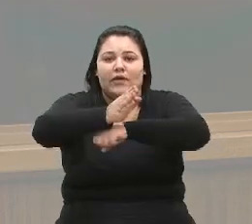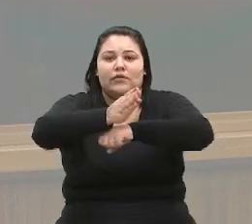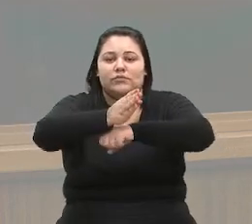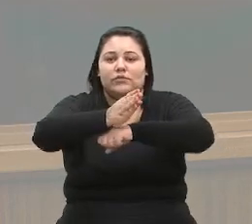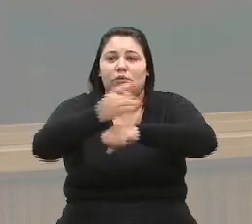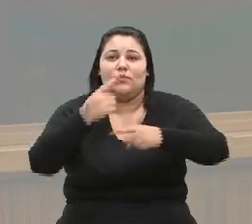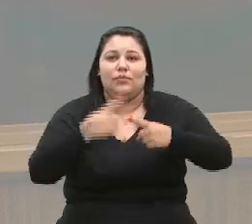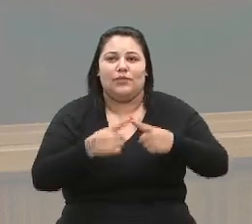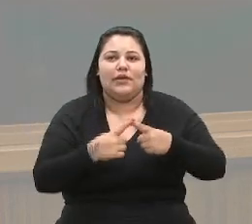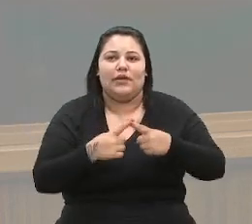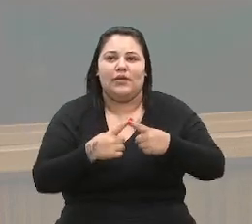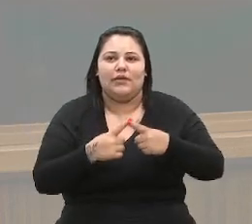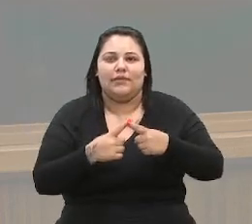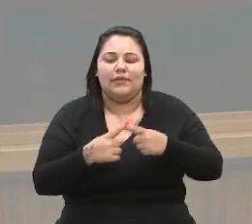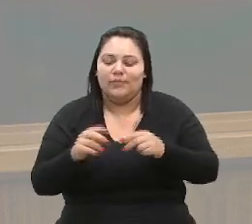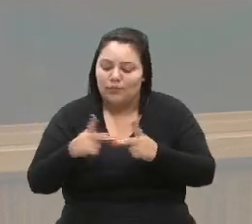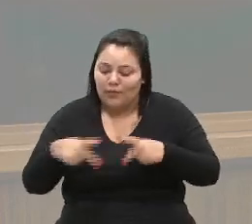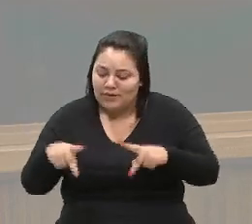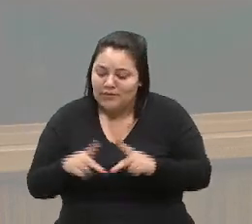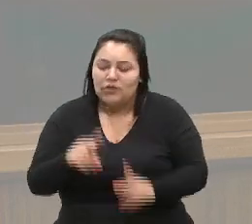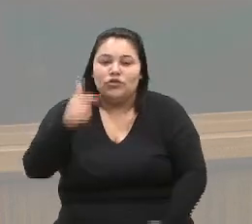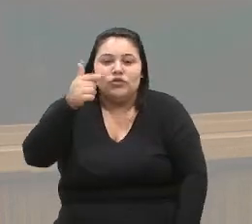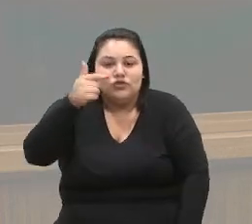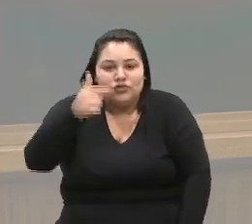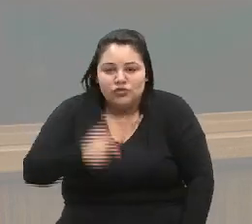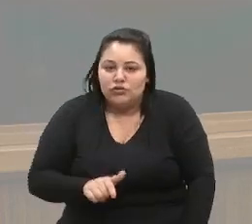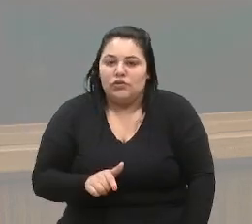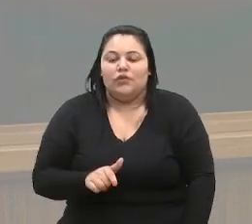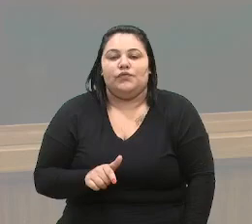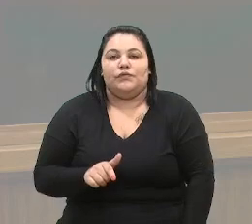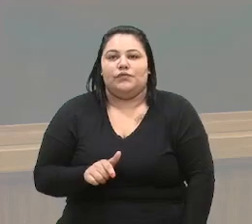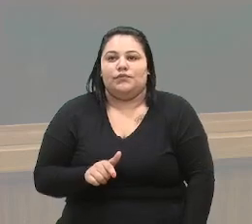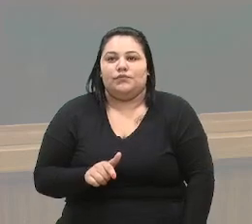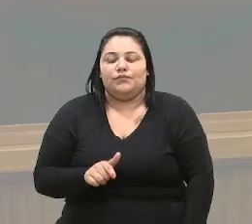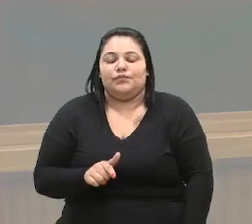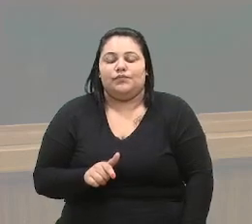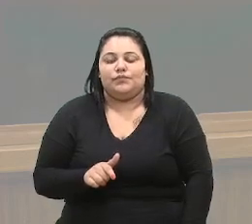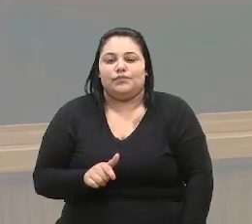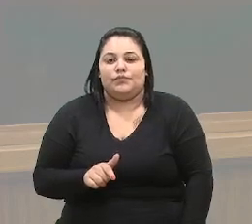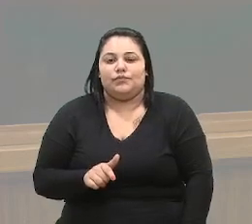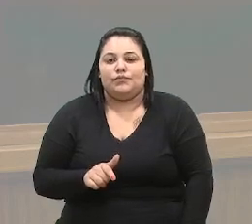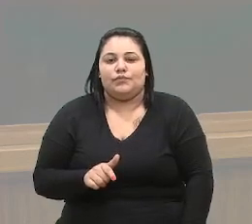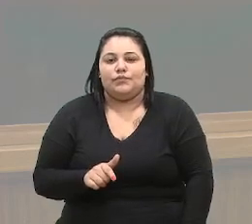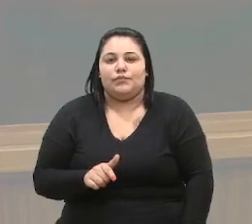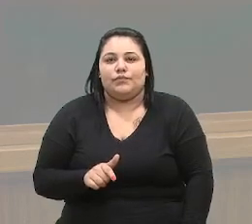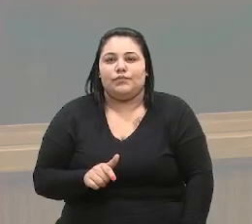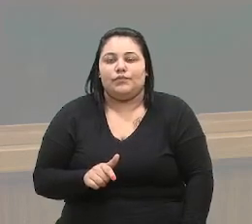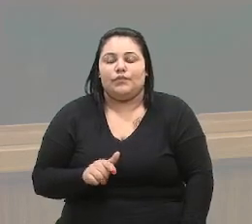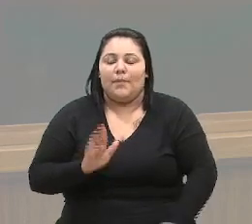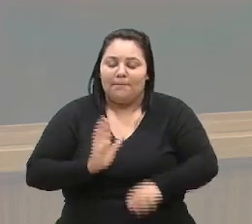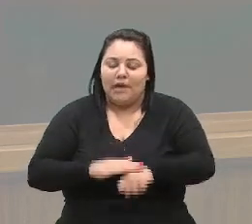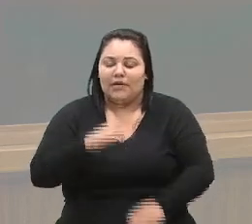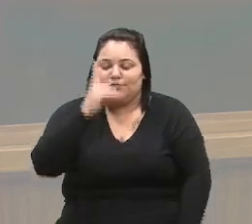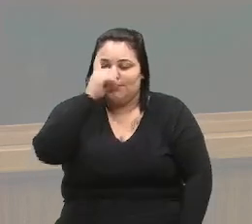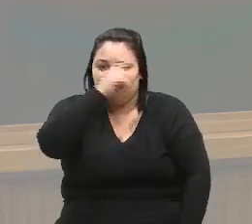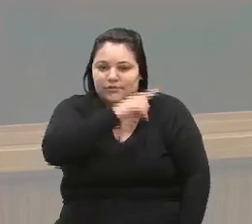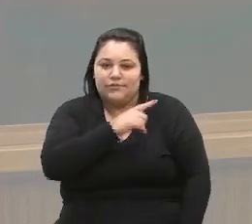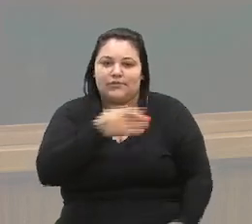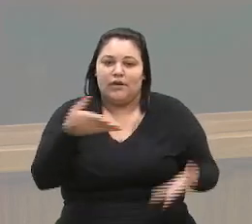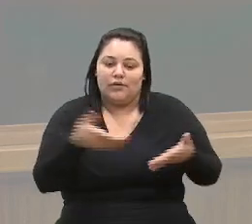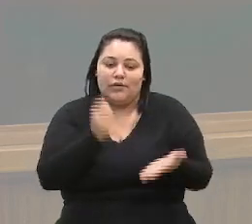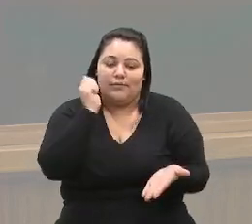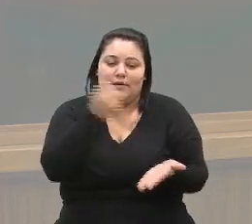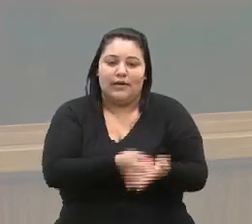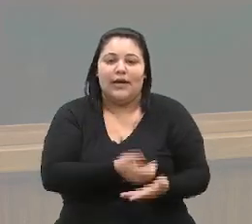possível o povo, mais uma vez o povo, além de todo um resto de coisas, arcar com